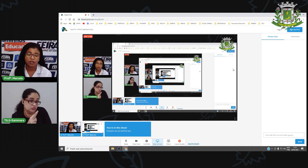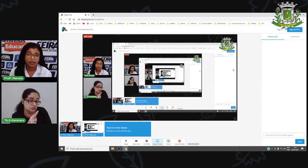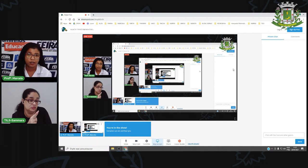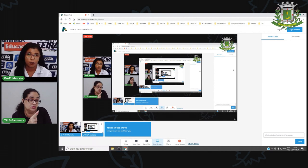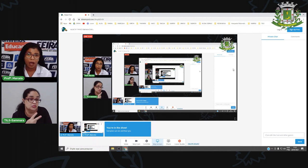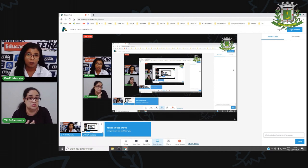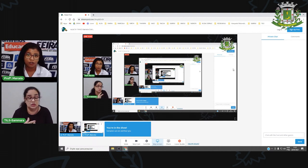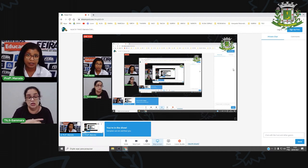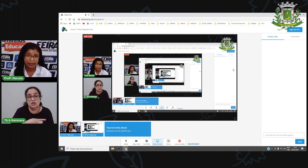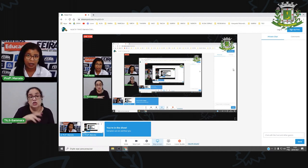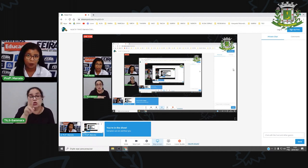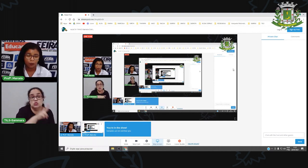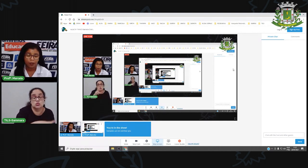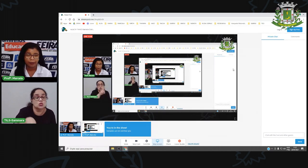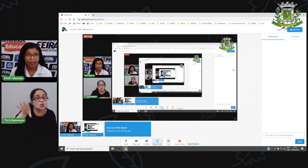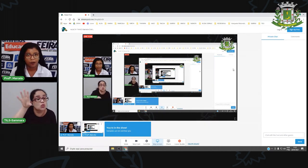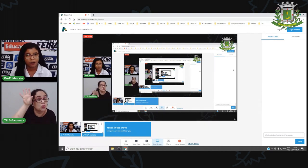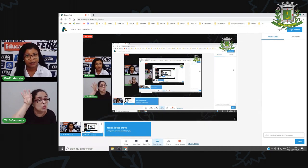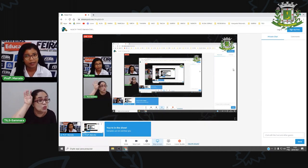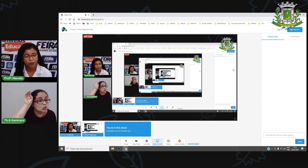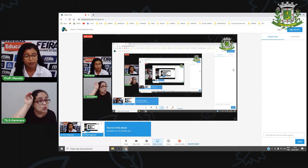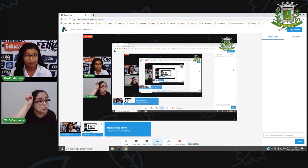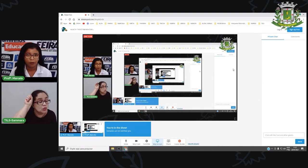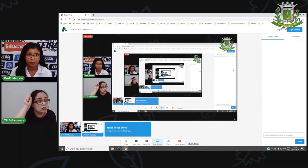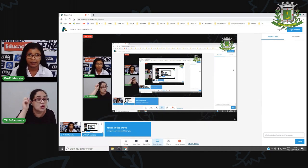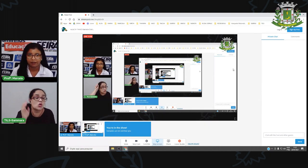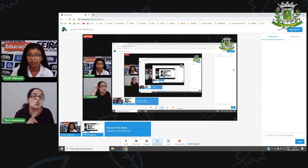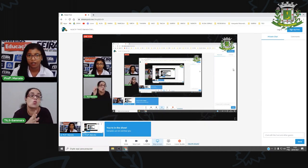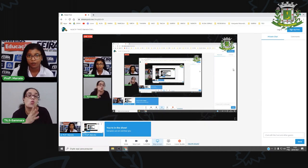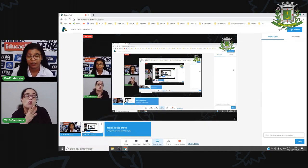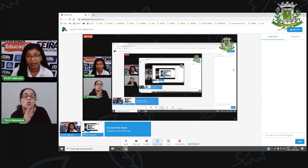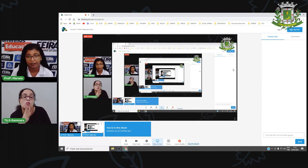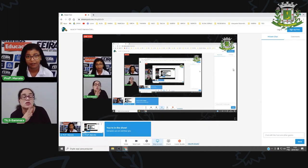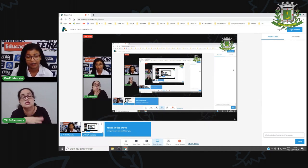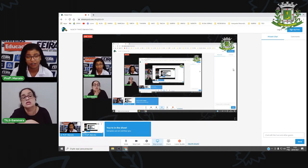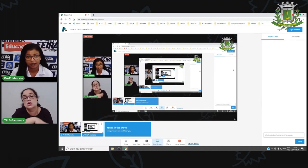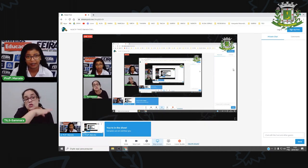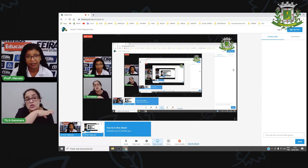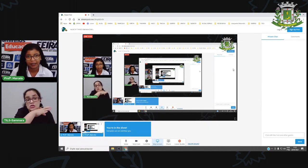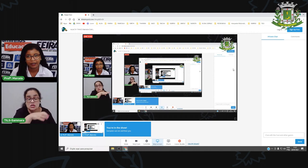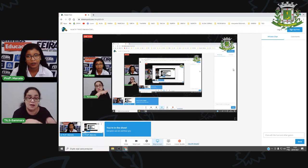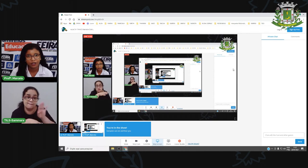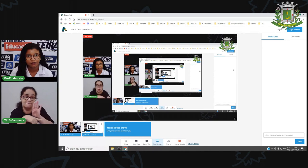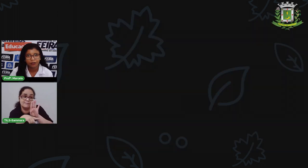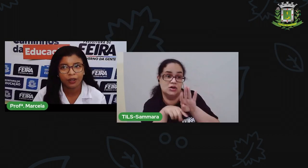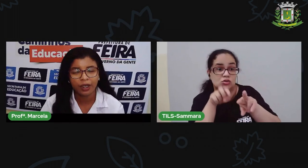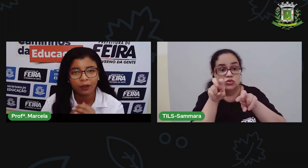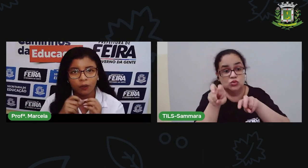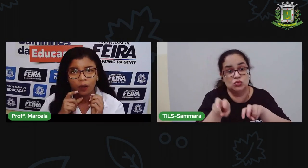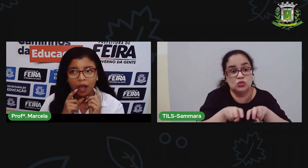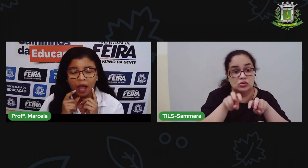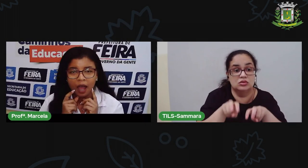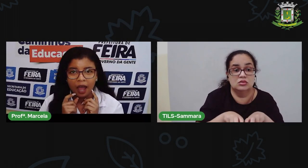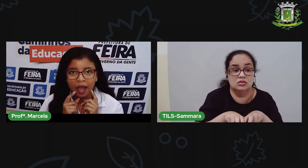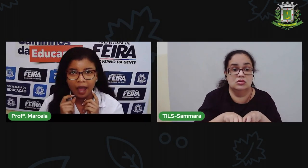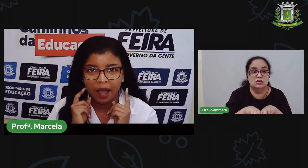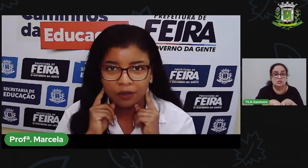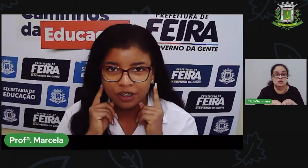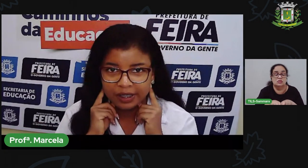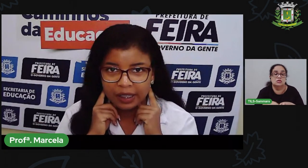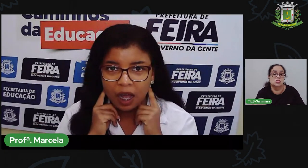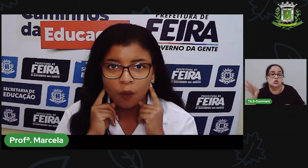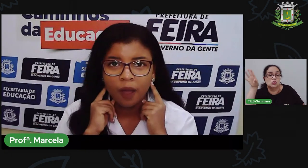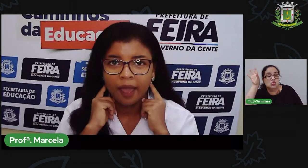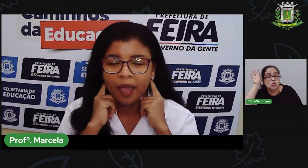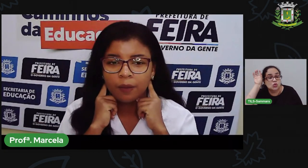Ela utilizou a audição para reconhecer o animal que precisava de ajuda lá na fazendinha dela. Então, a gente viu que a